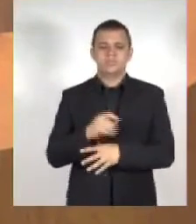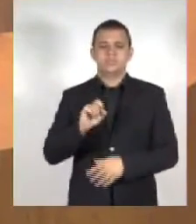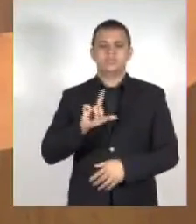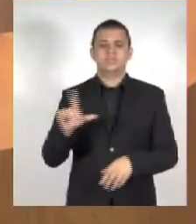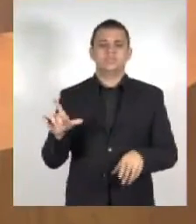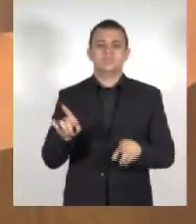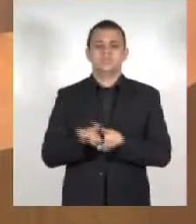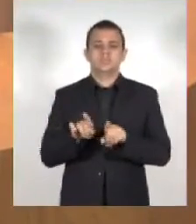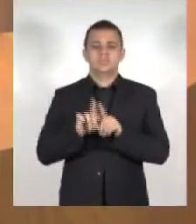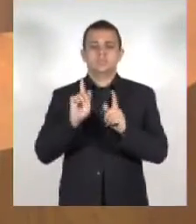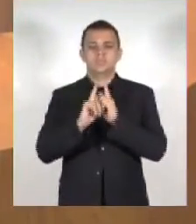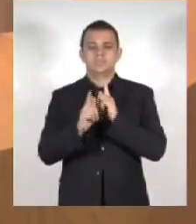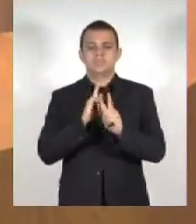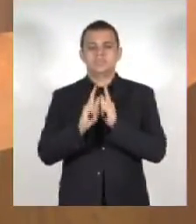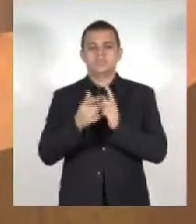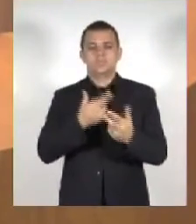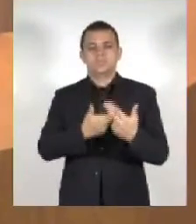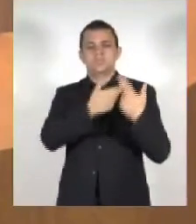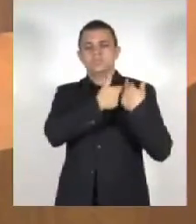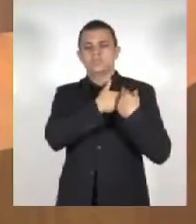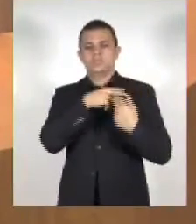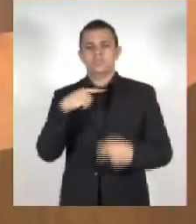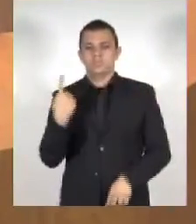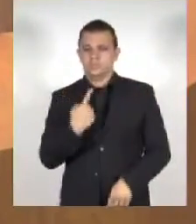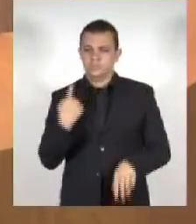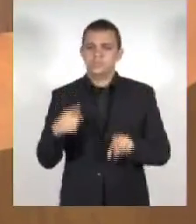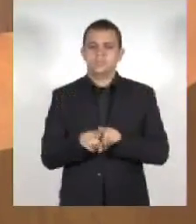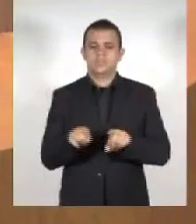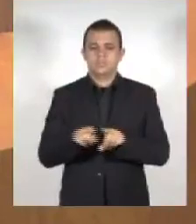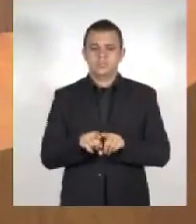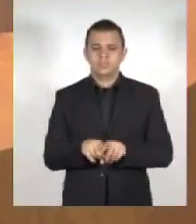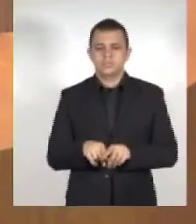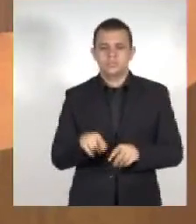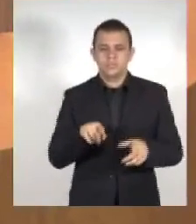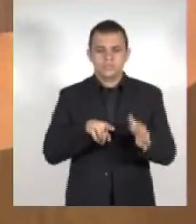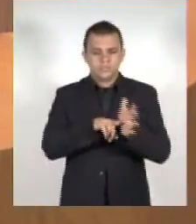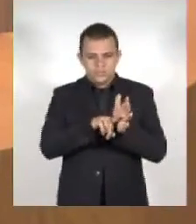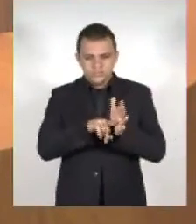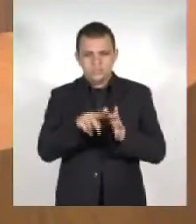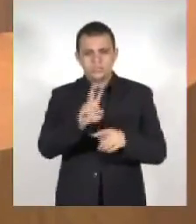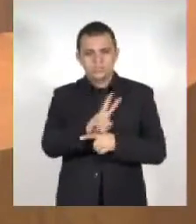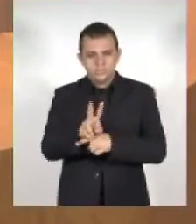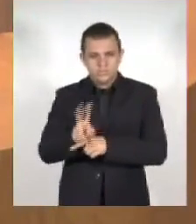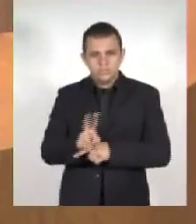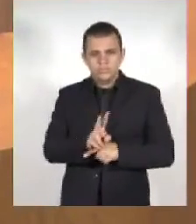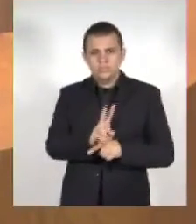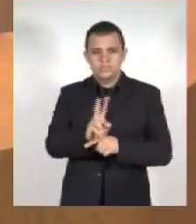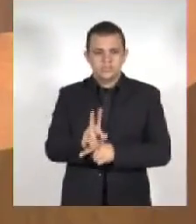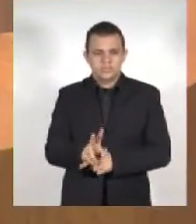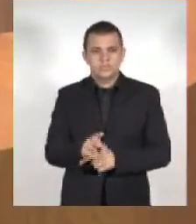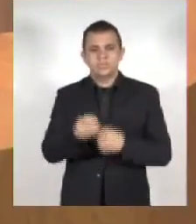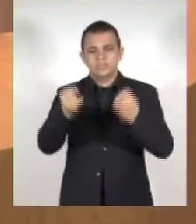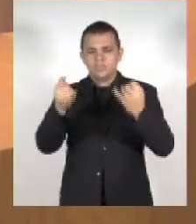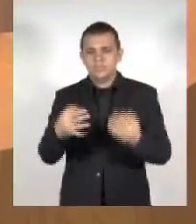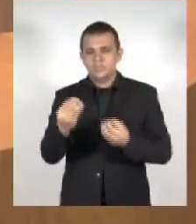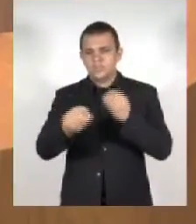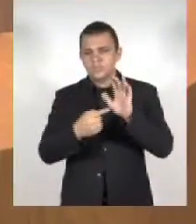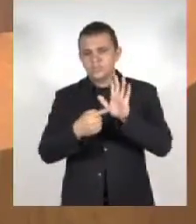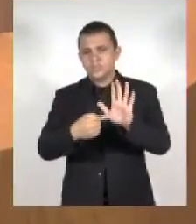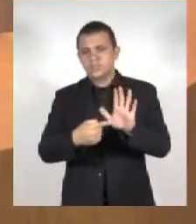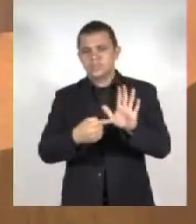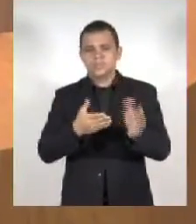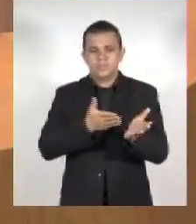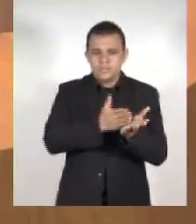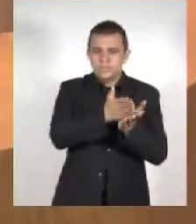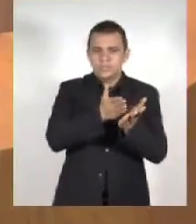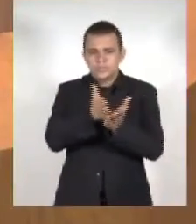com a gestão e a responsabilidade nossa também, de fiscalizar, de apontar caminhos, de apontar soluções.